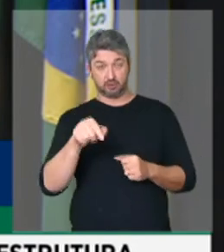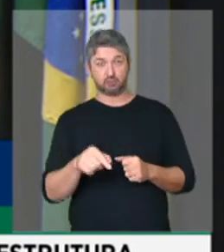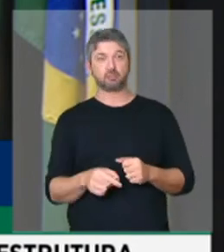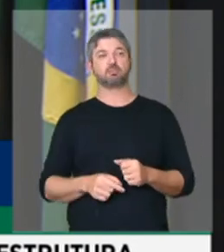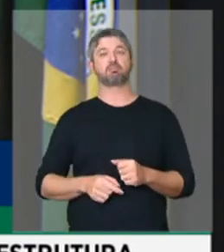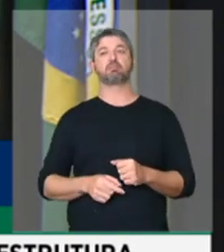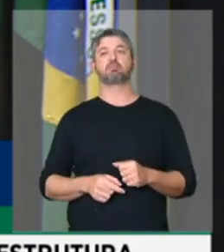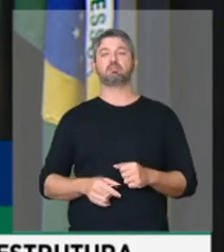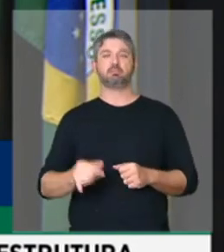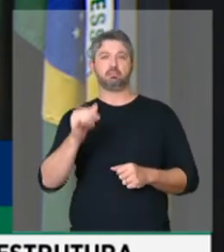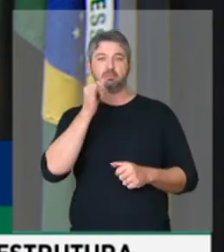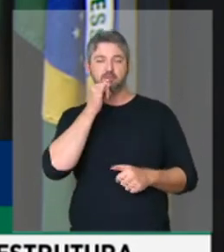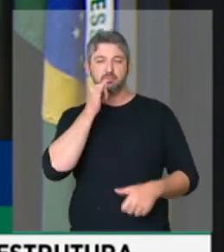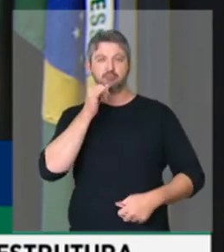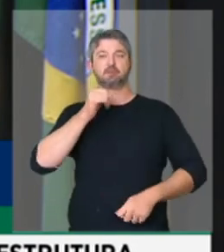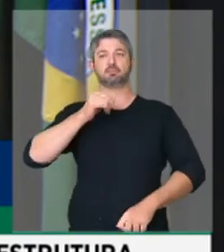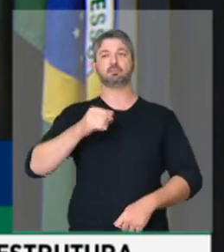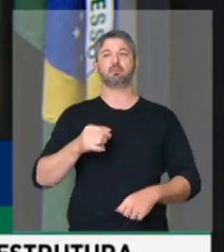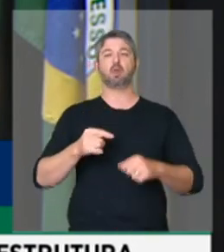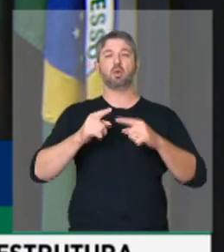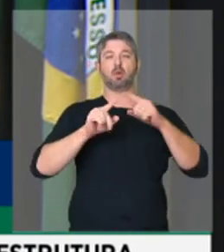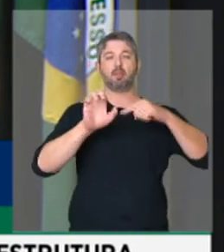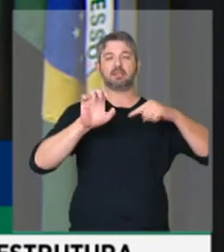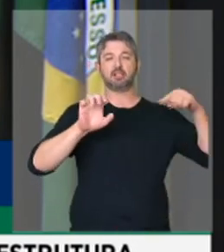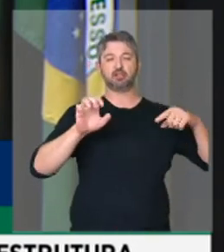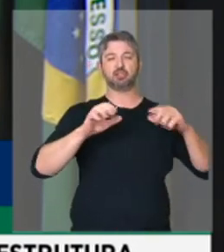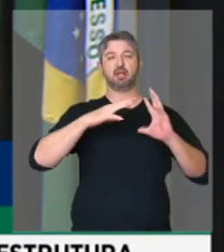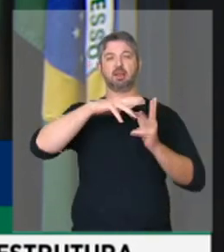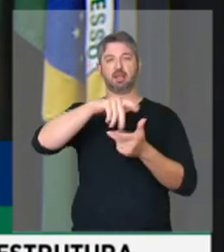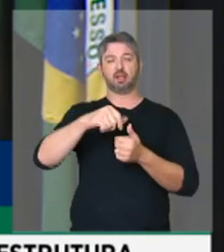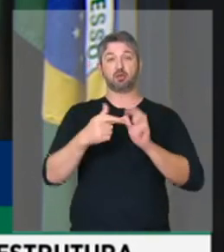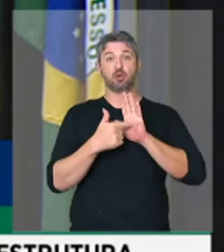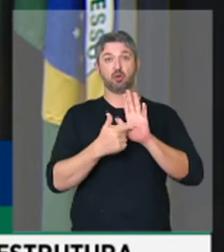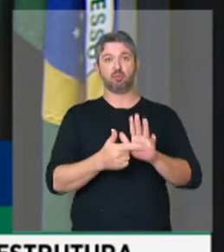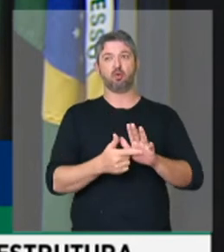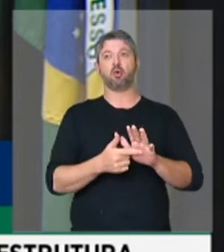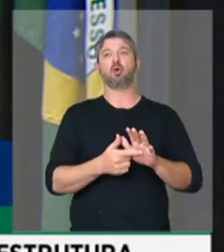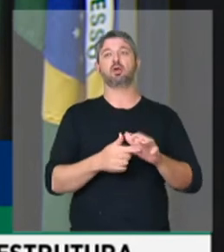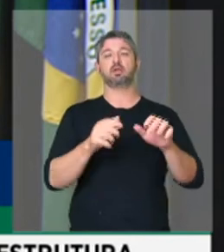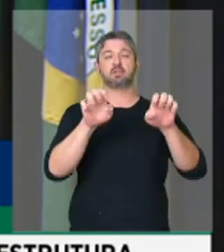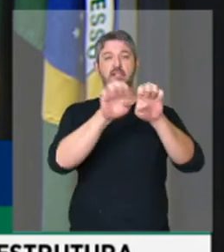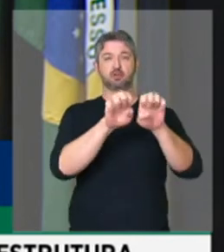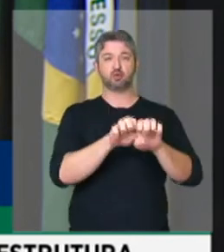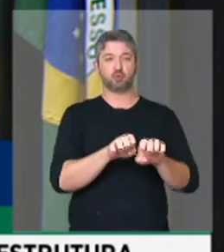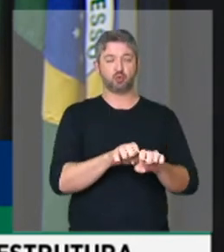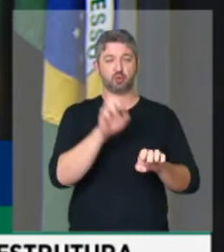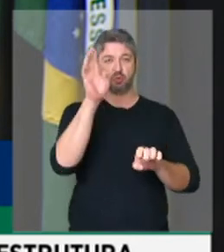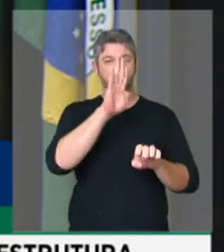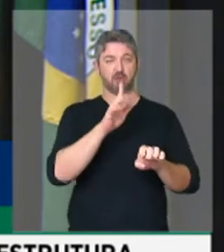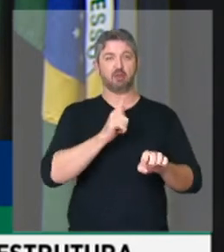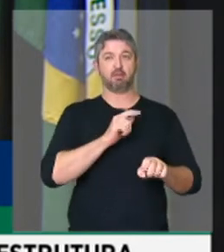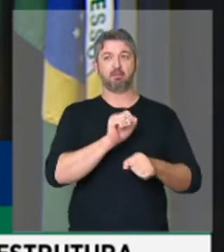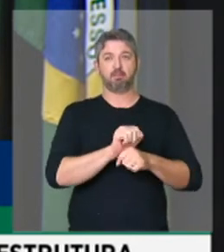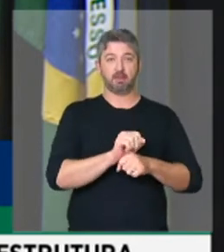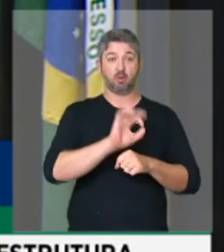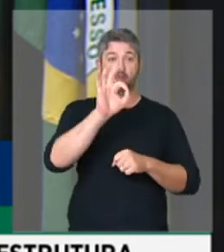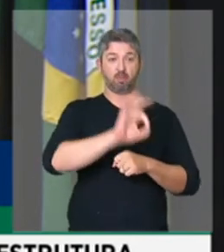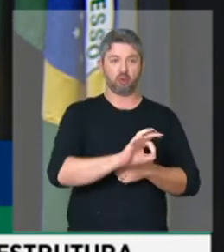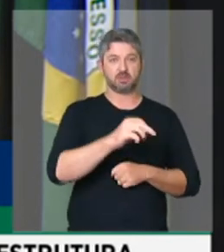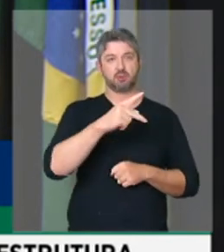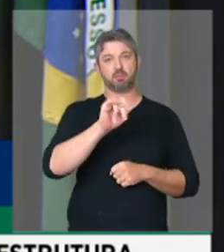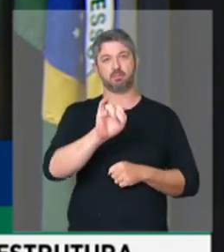como exemplo o indicador internacional que mede o estoque de infraestrutura do país como percentual do